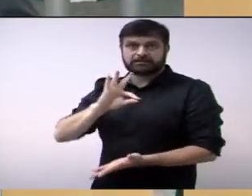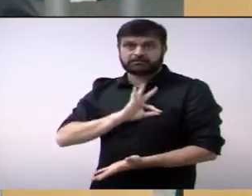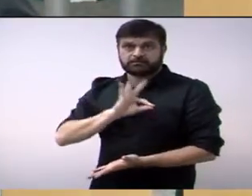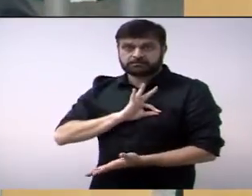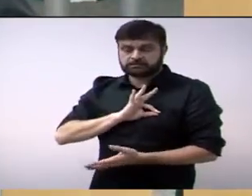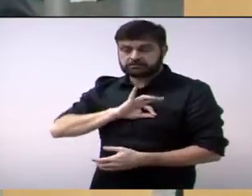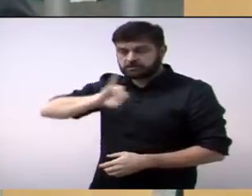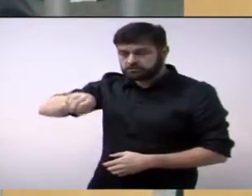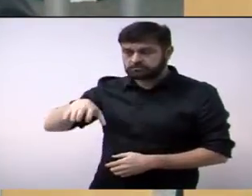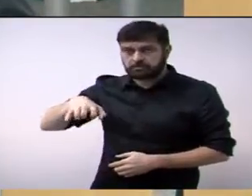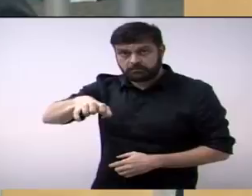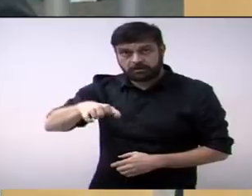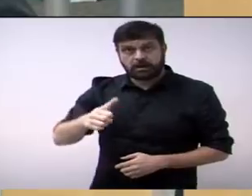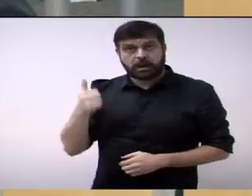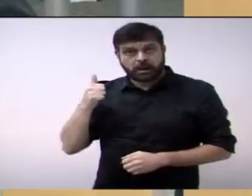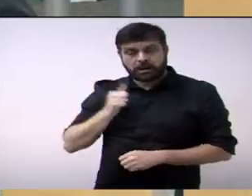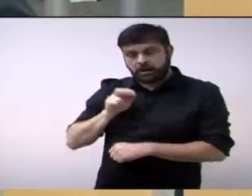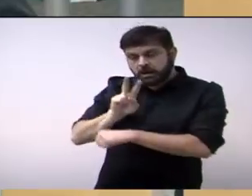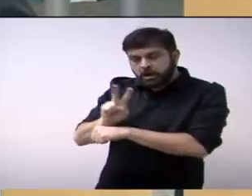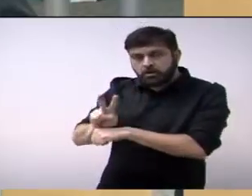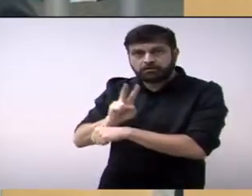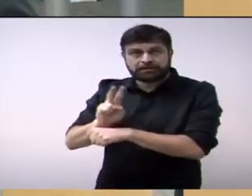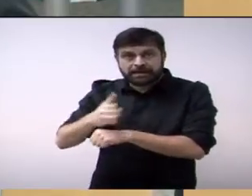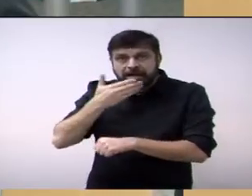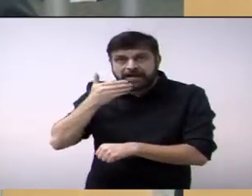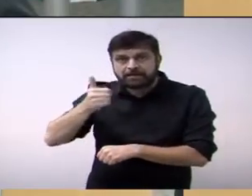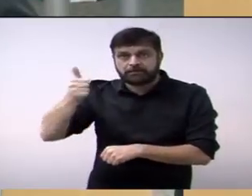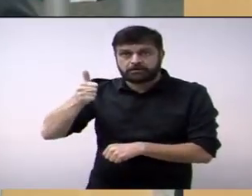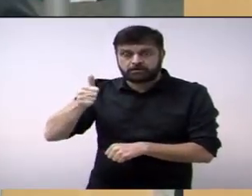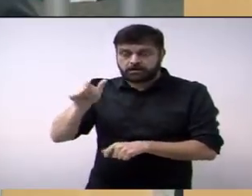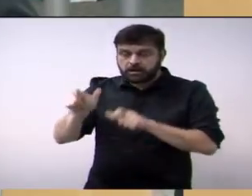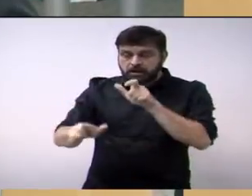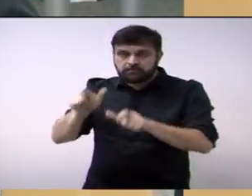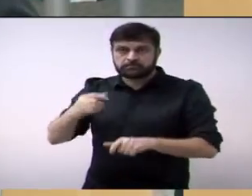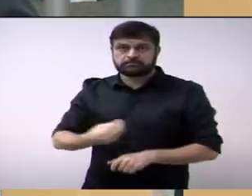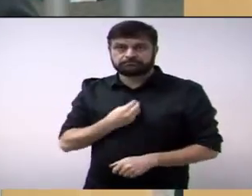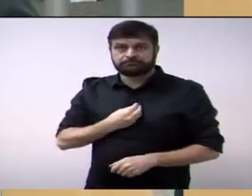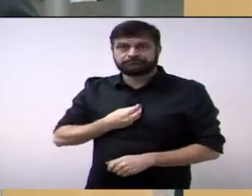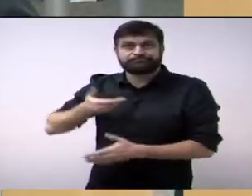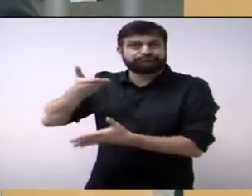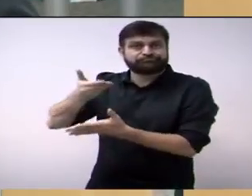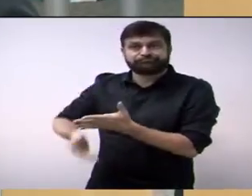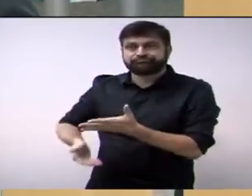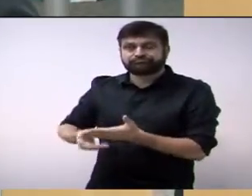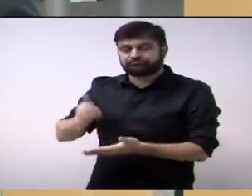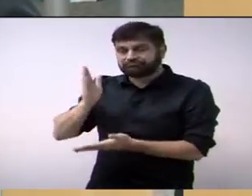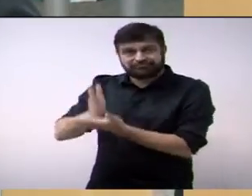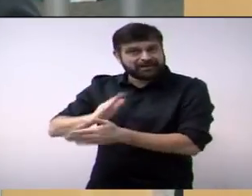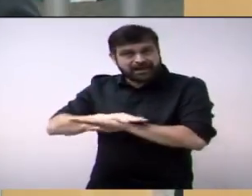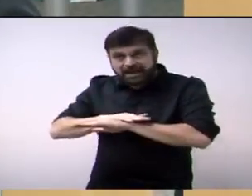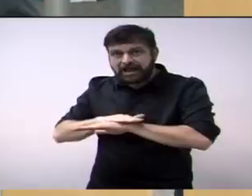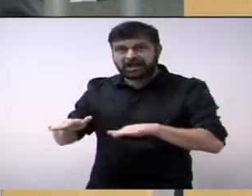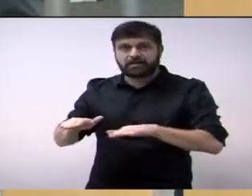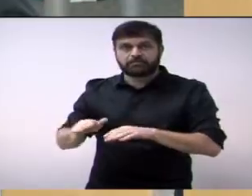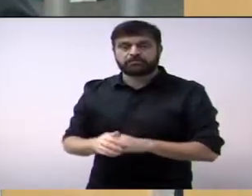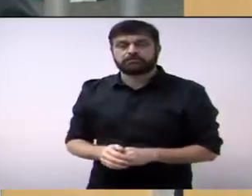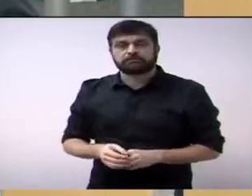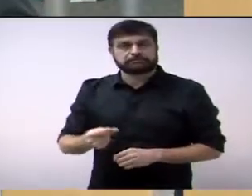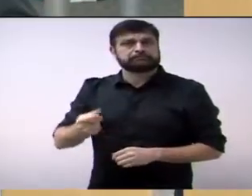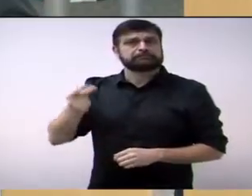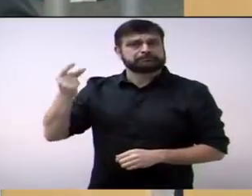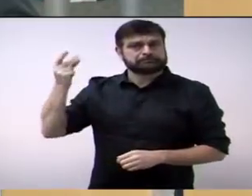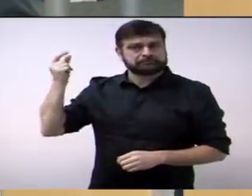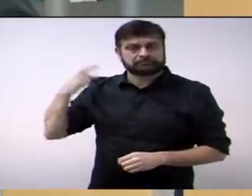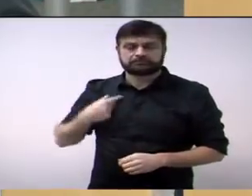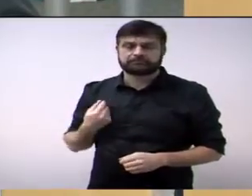uma condição maior de atender as pessoas daquela região e hoje nós perdemos essa base da Guarda Municipal, perdemos a tempo, né?